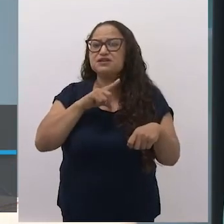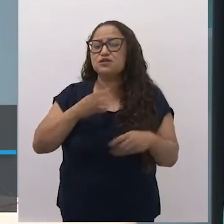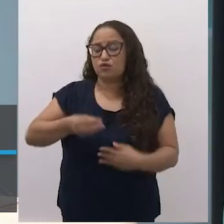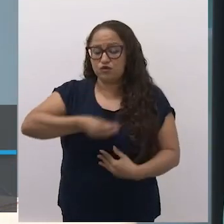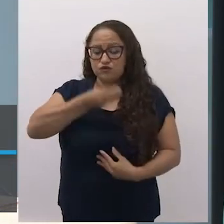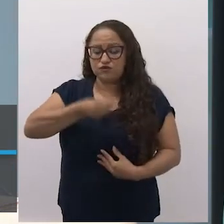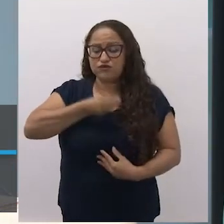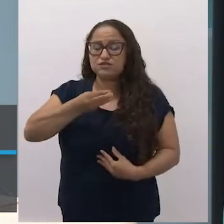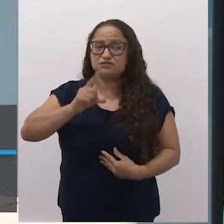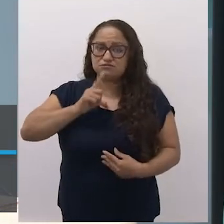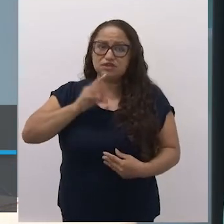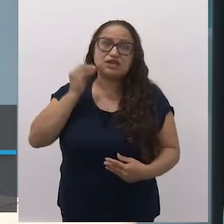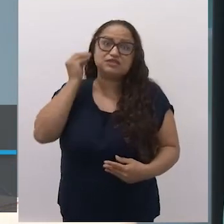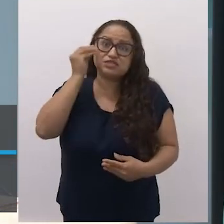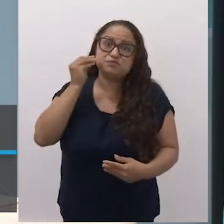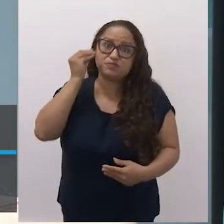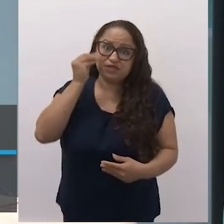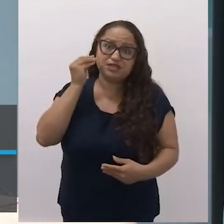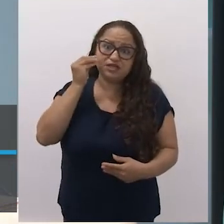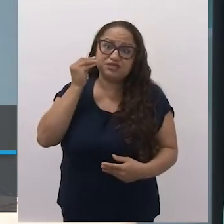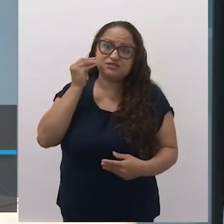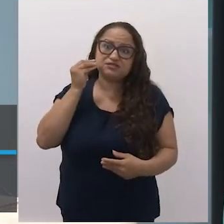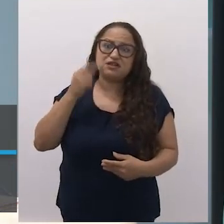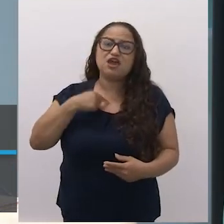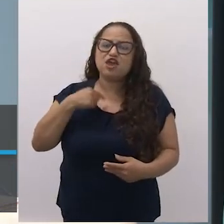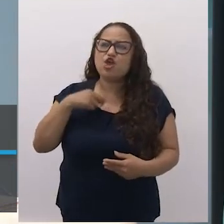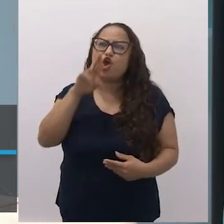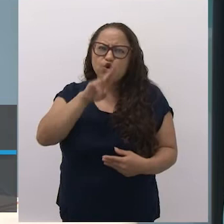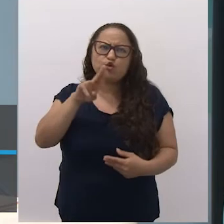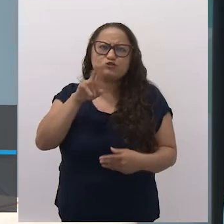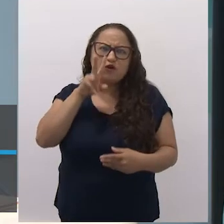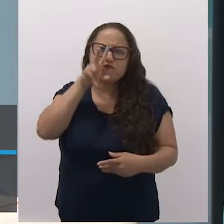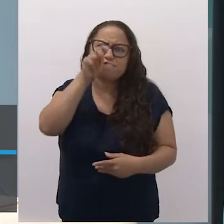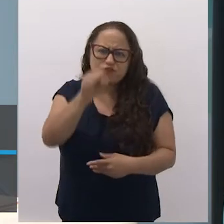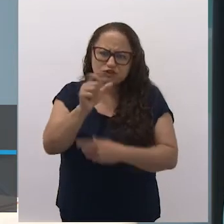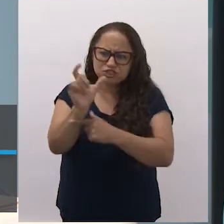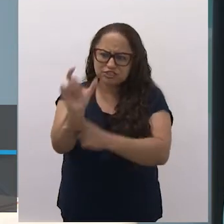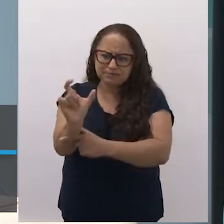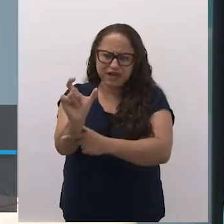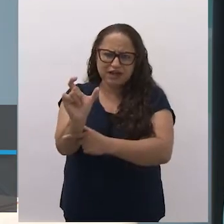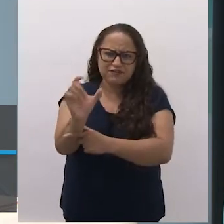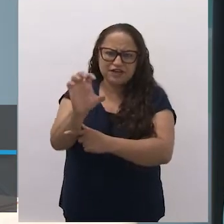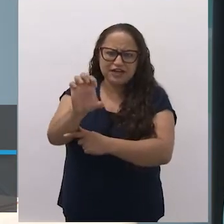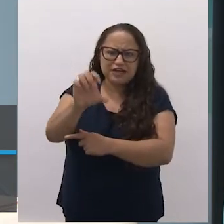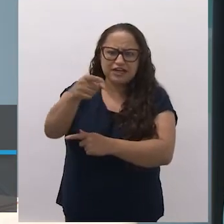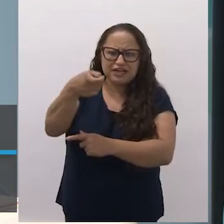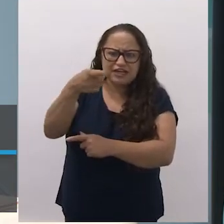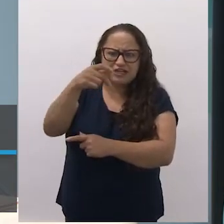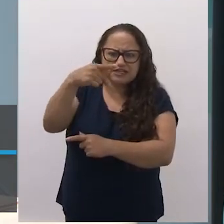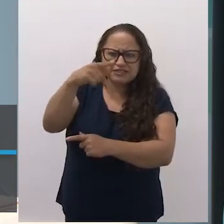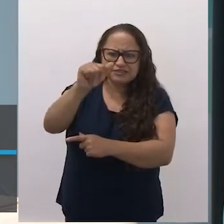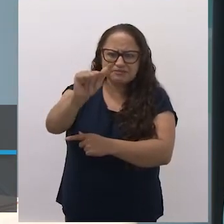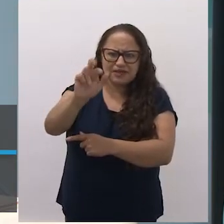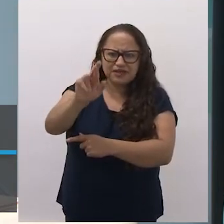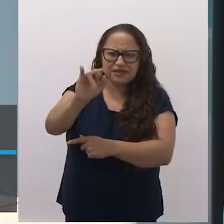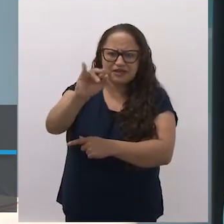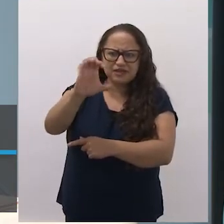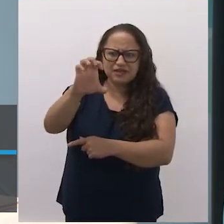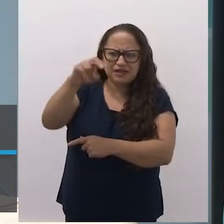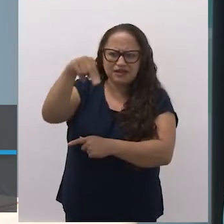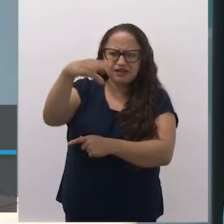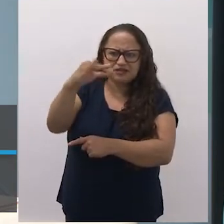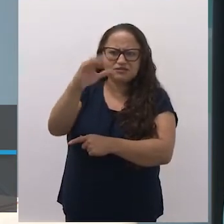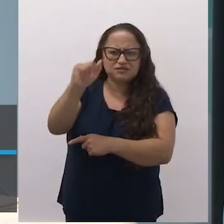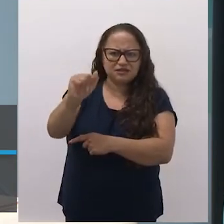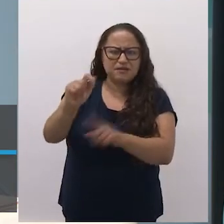vivenciam, todas as experiências, eu uso muito forte essa palavra, mas tudo que vocês, a rotina de vocês, o cotidiano